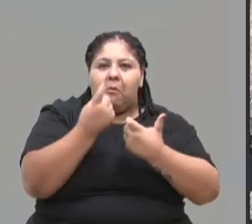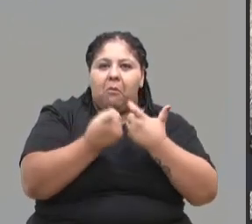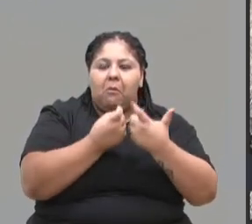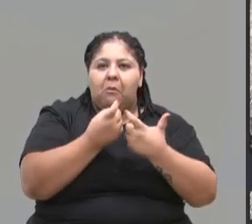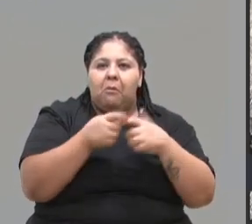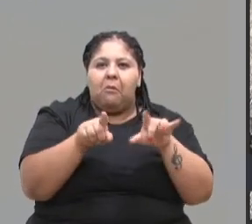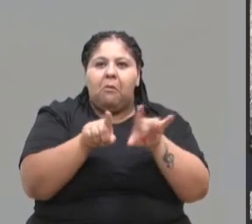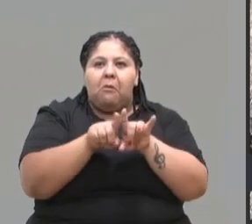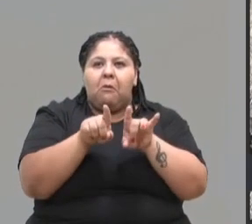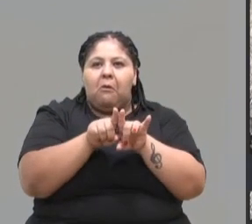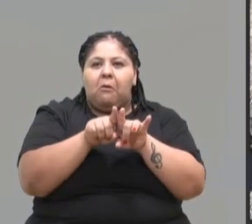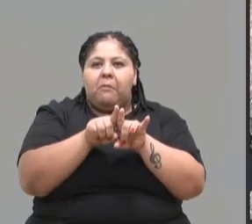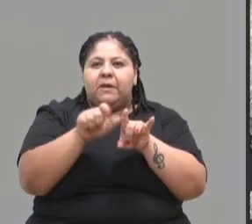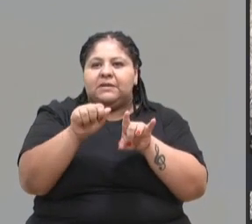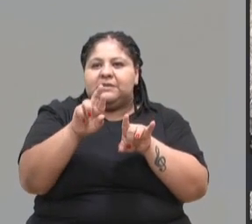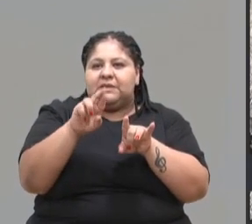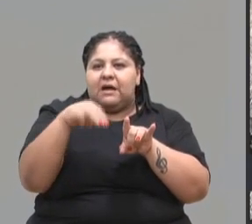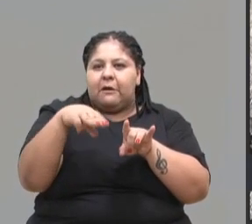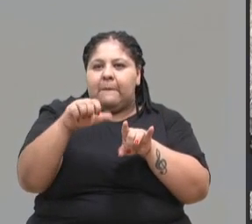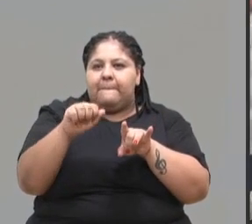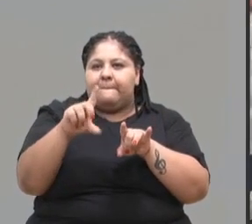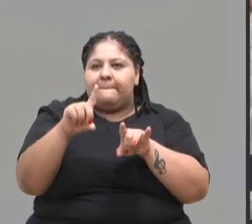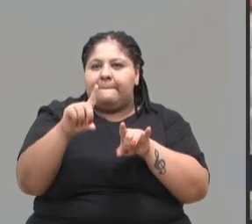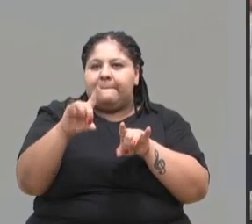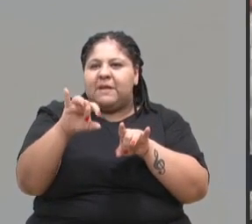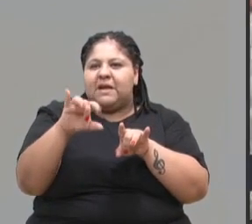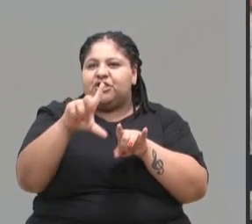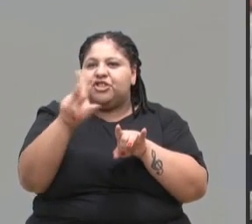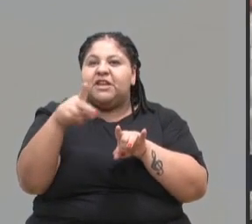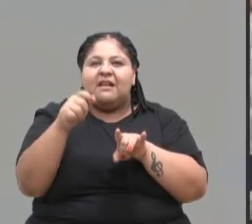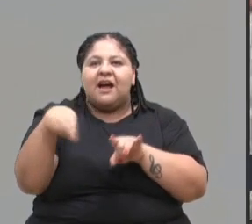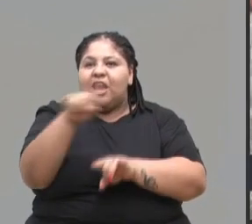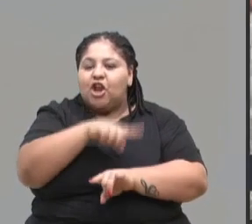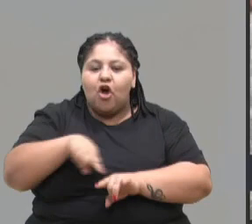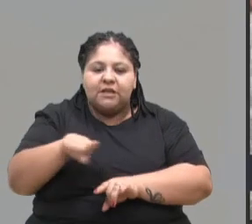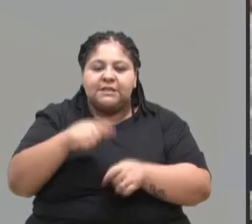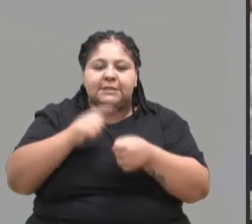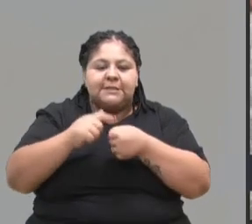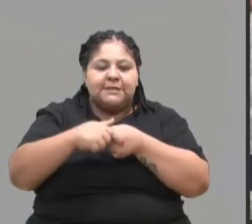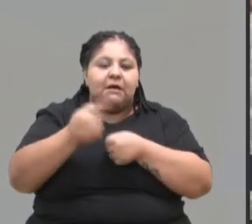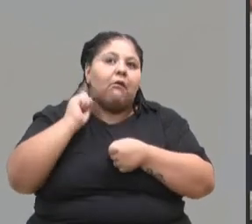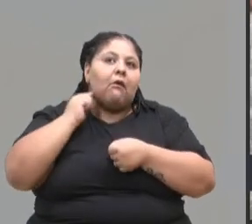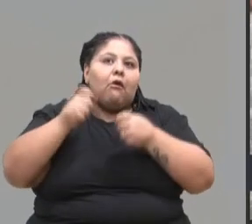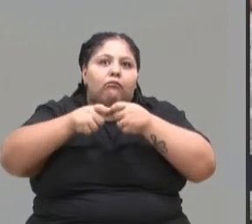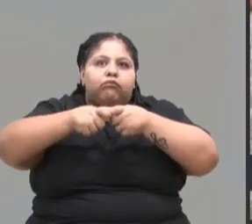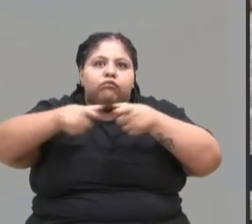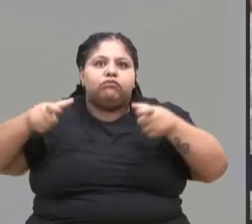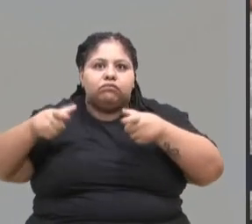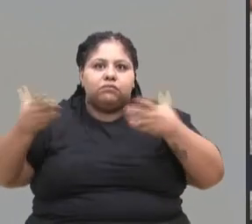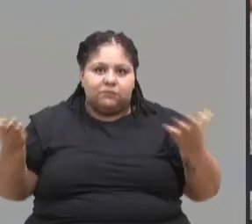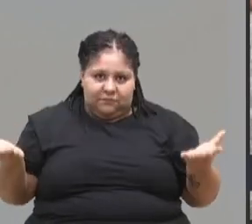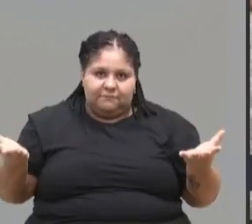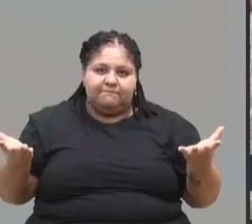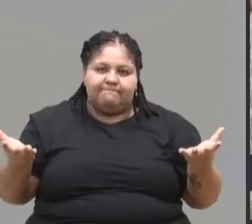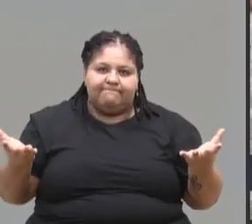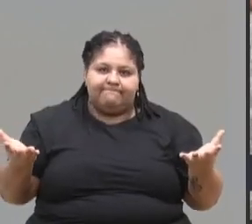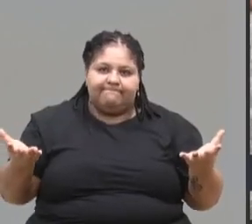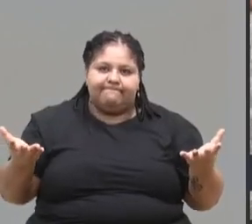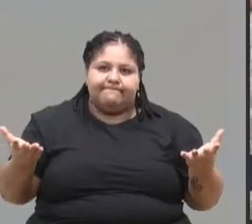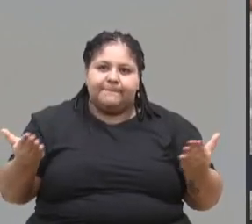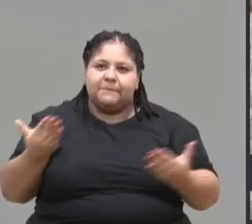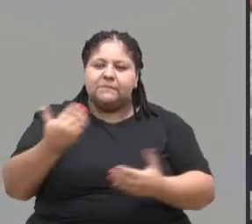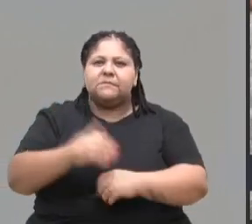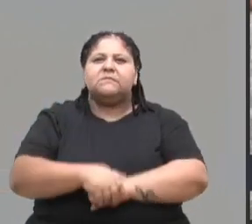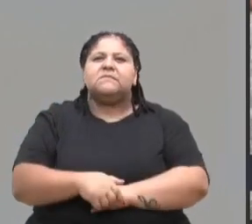colocam o lixo e a nossa cidade está virando um lixão. A zeladoria. Peço, por favor,